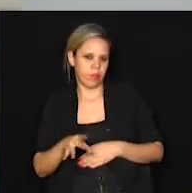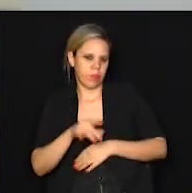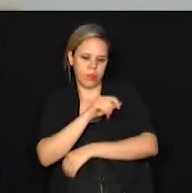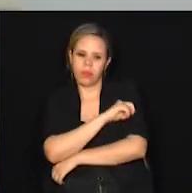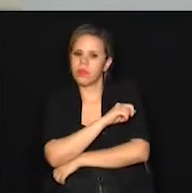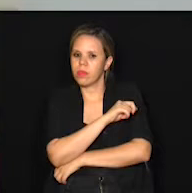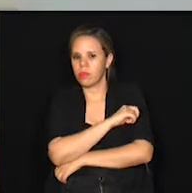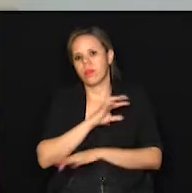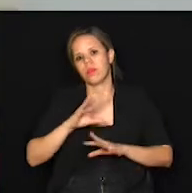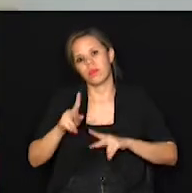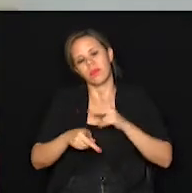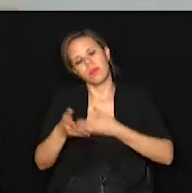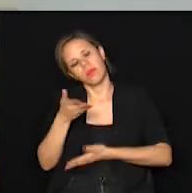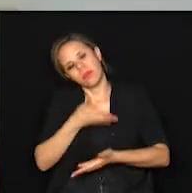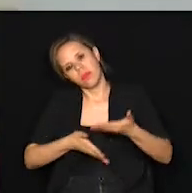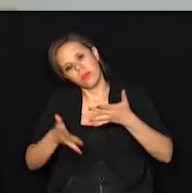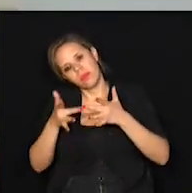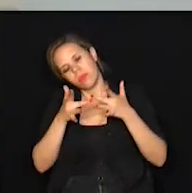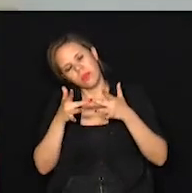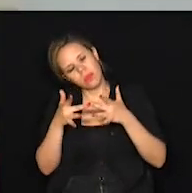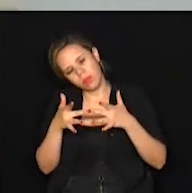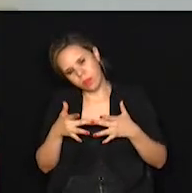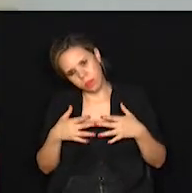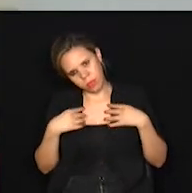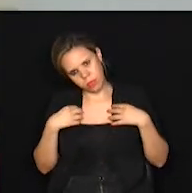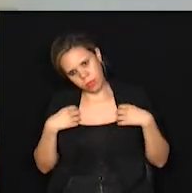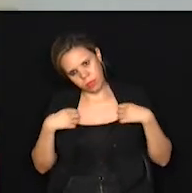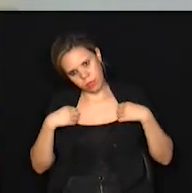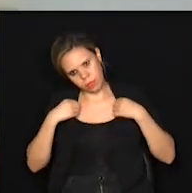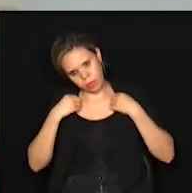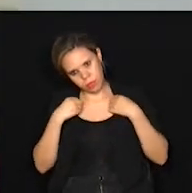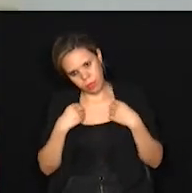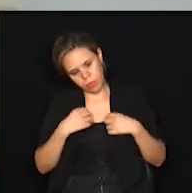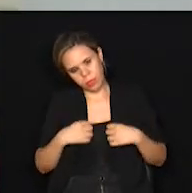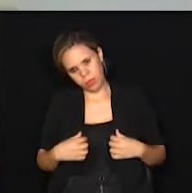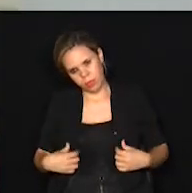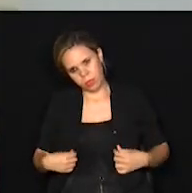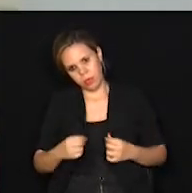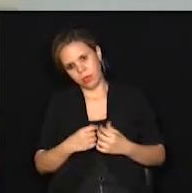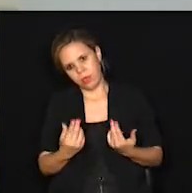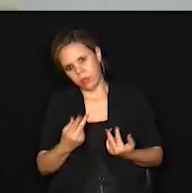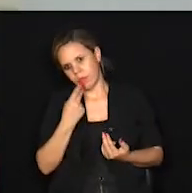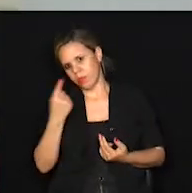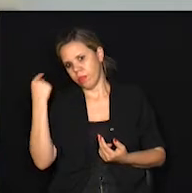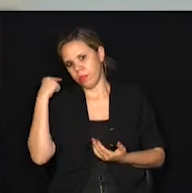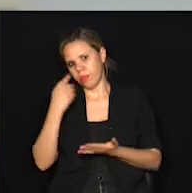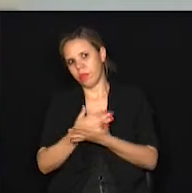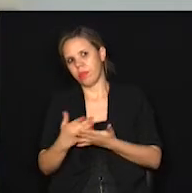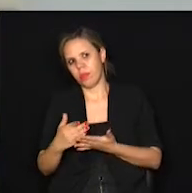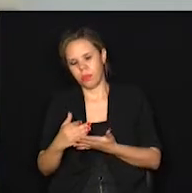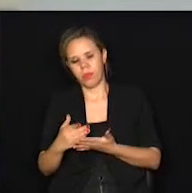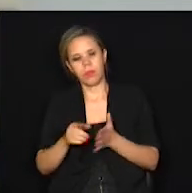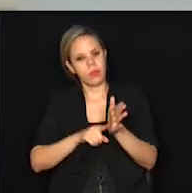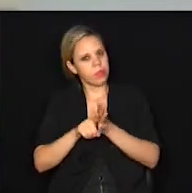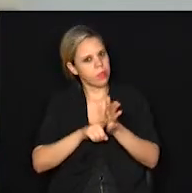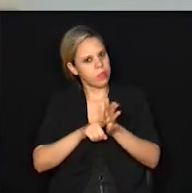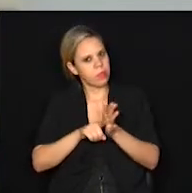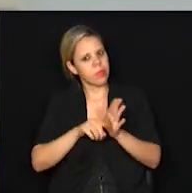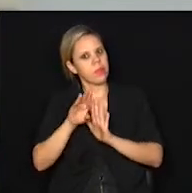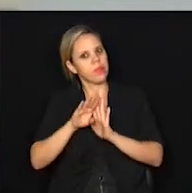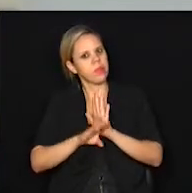mas também dos seus conviventes, né? Então, como eu tinha dito no início, né, nós instauramos esses